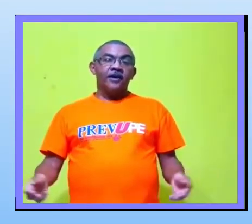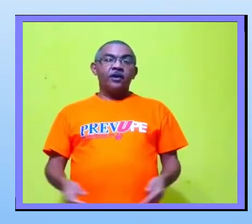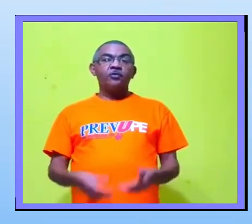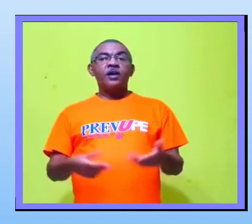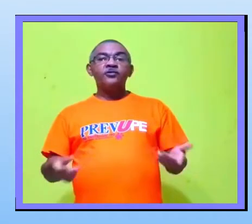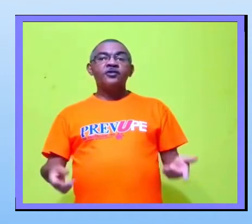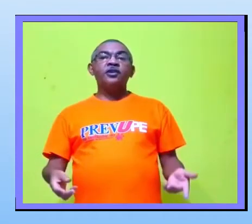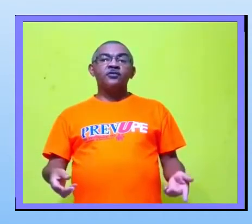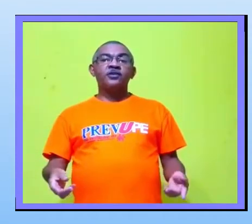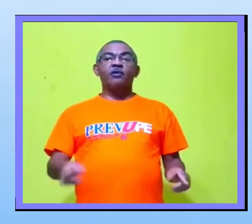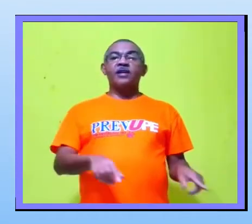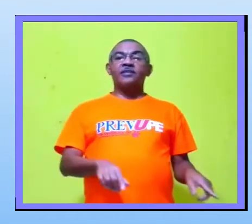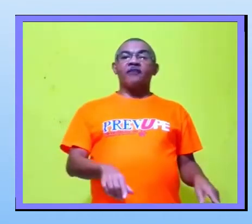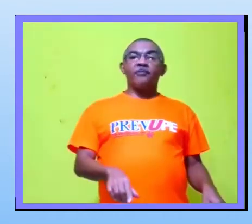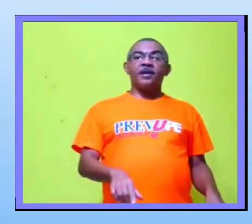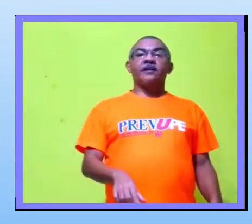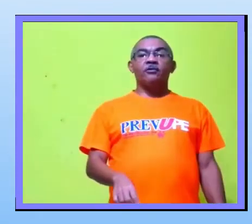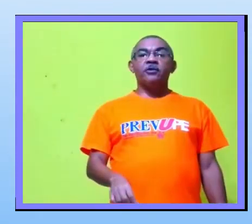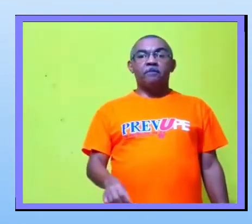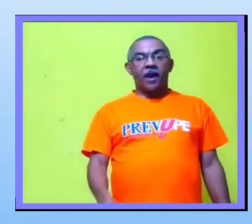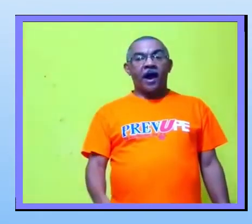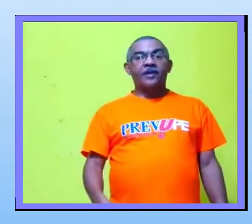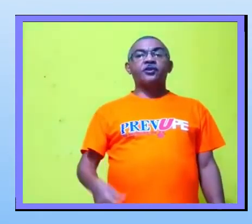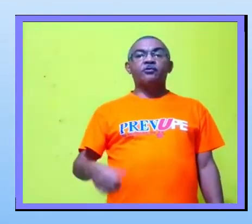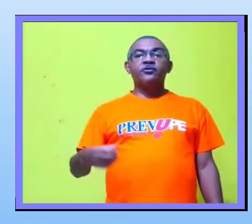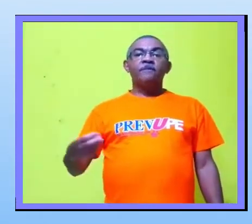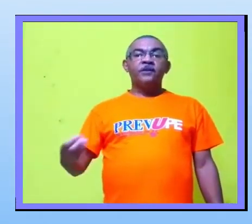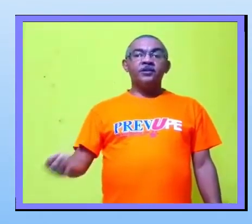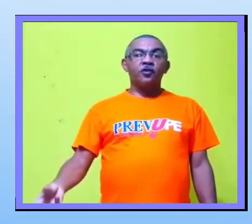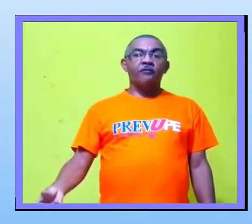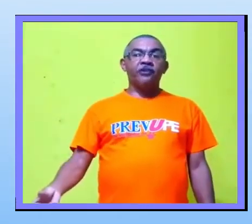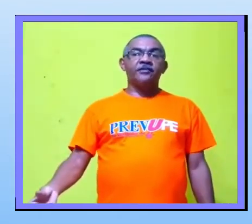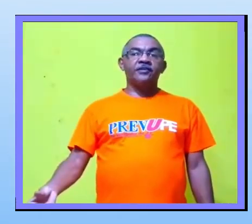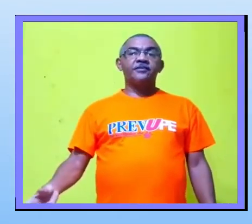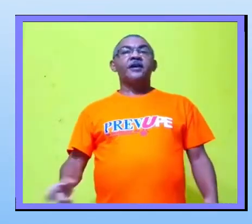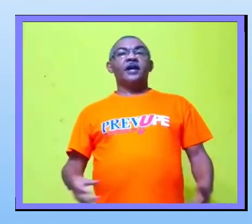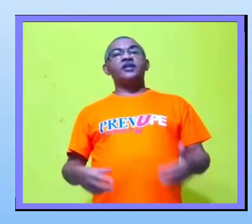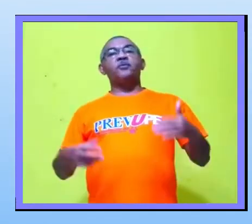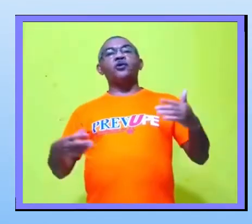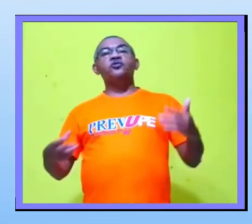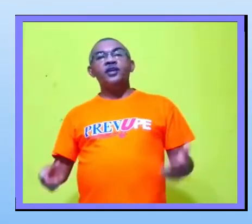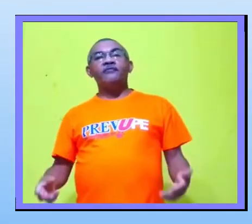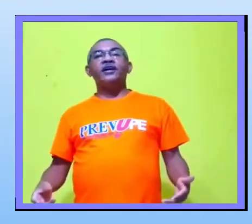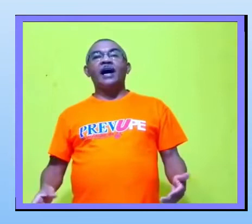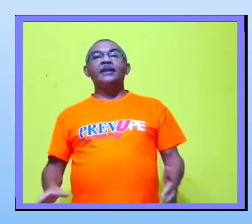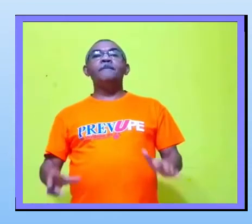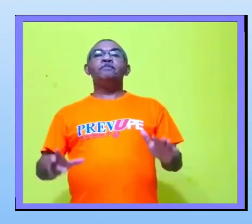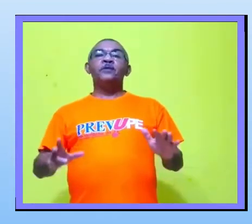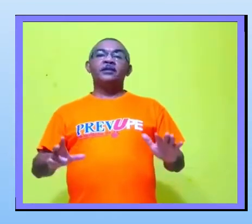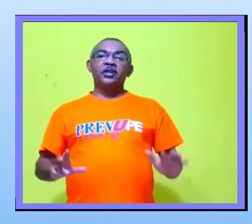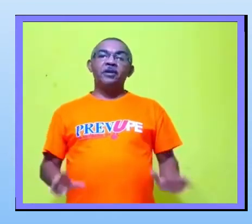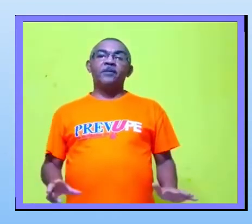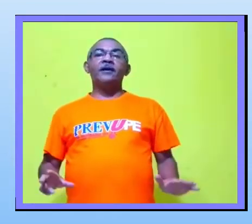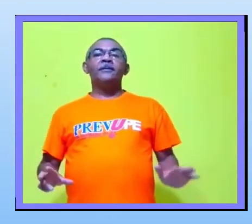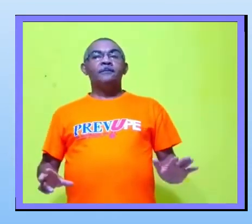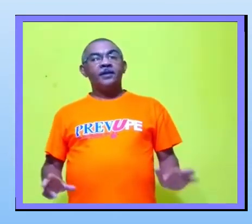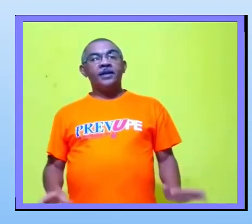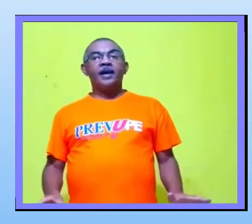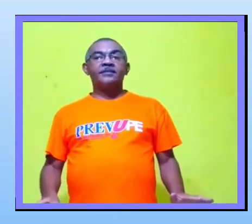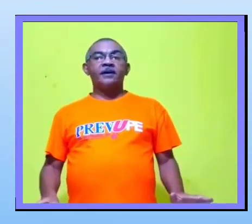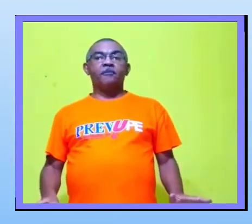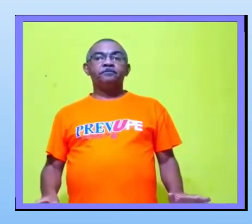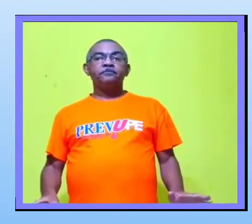ligações. E os alcinos, que é usado na fabricação de plásticos e solventes. Eles possuem, na verdade,